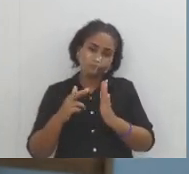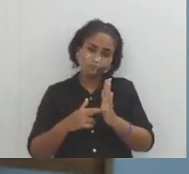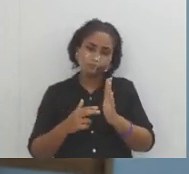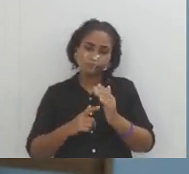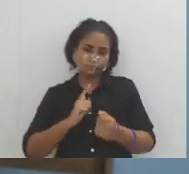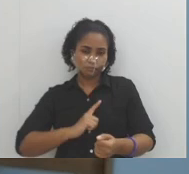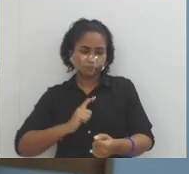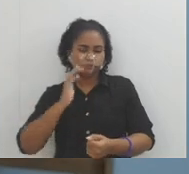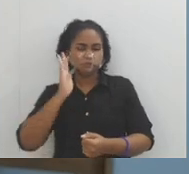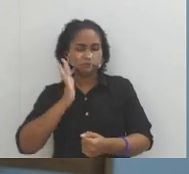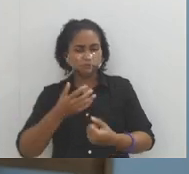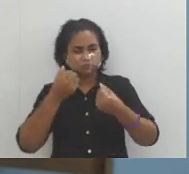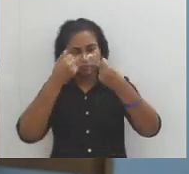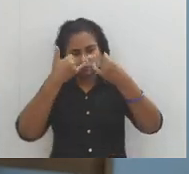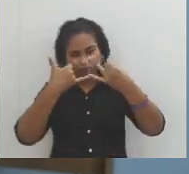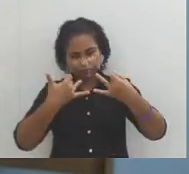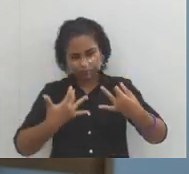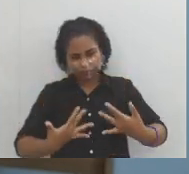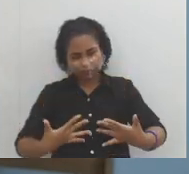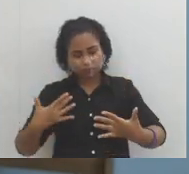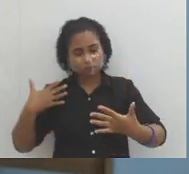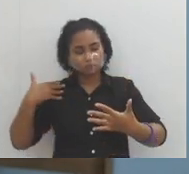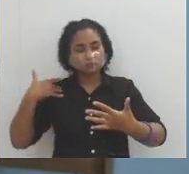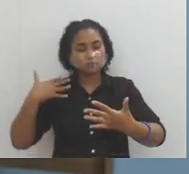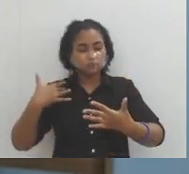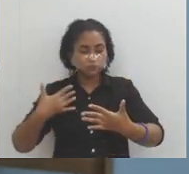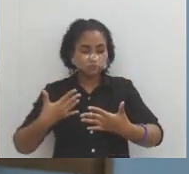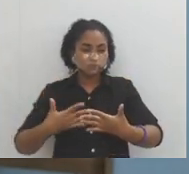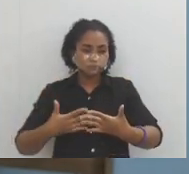foi repetidas vezes faladas aqui,